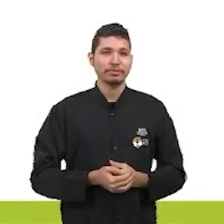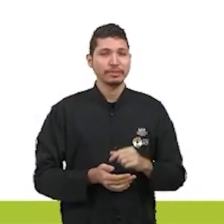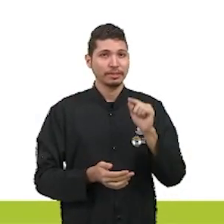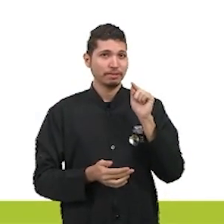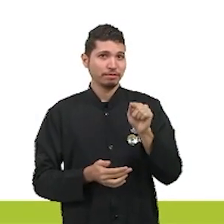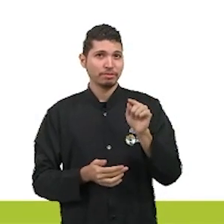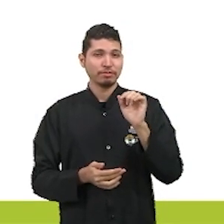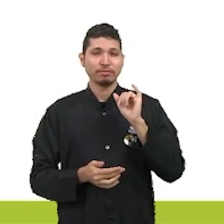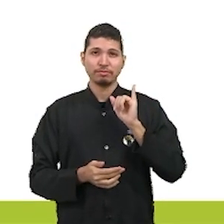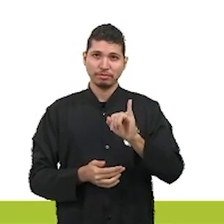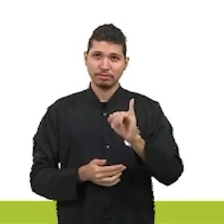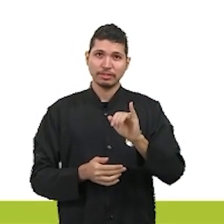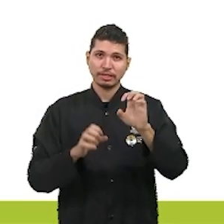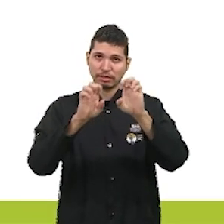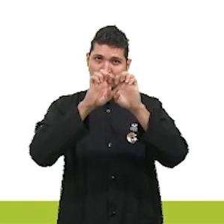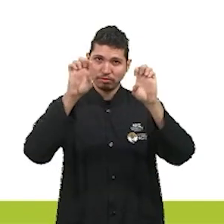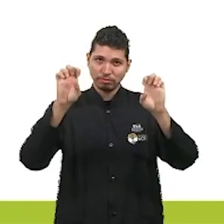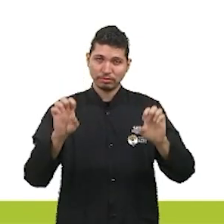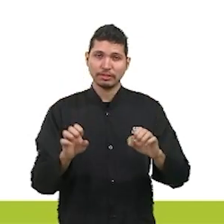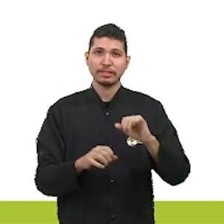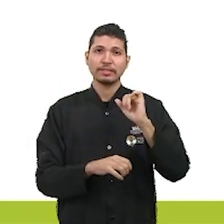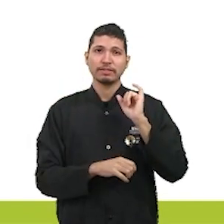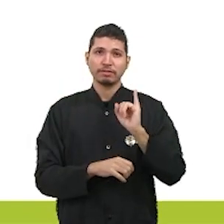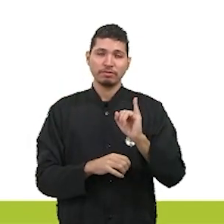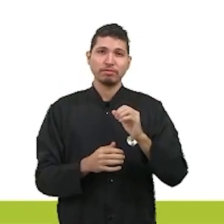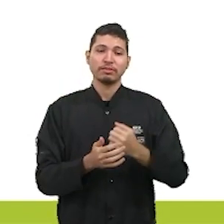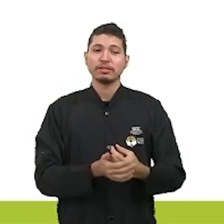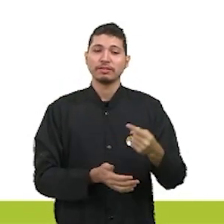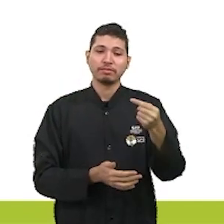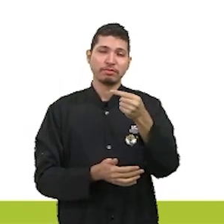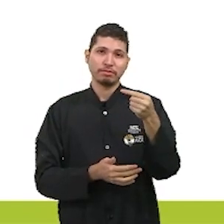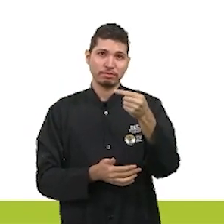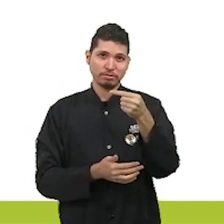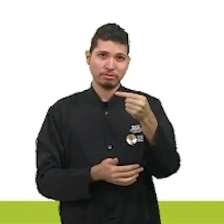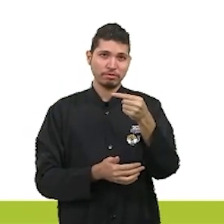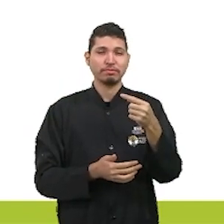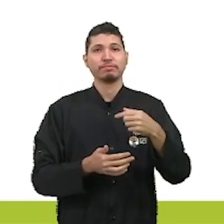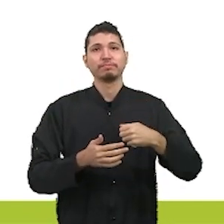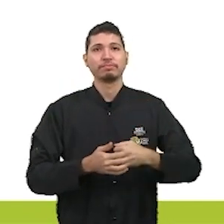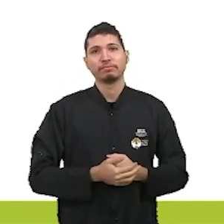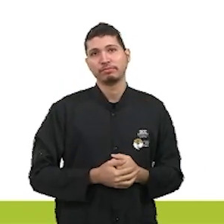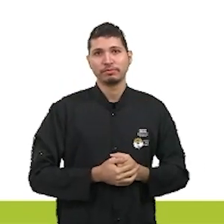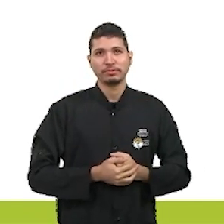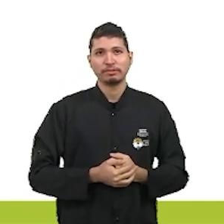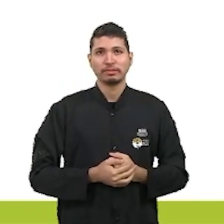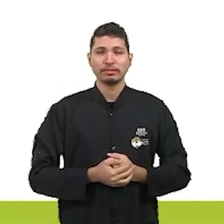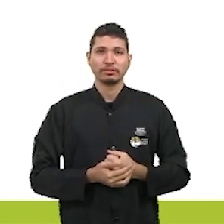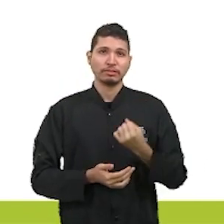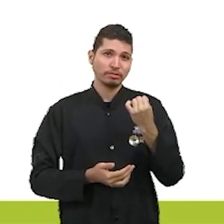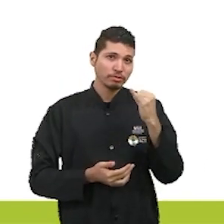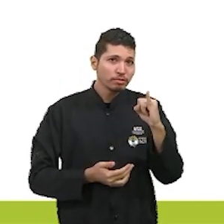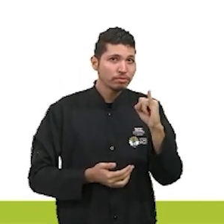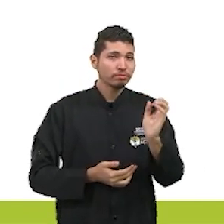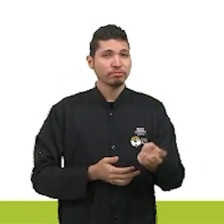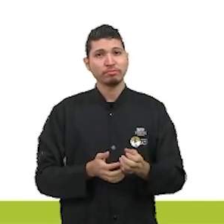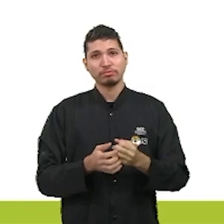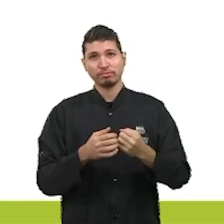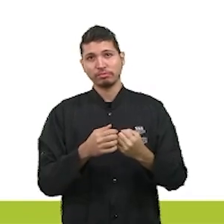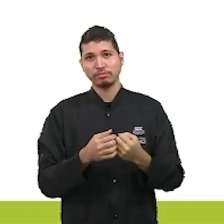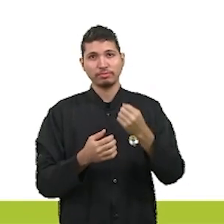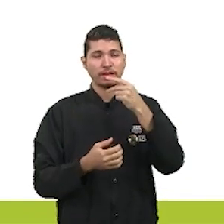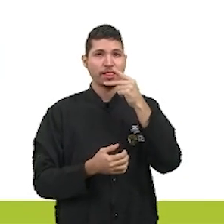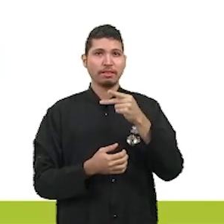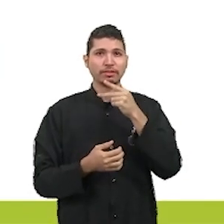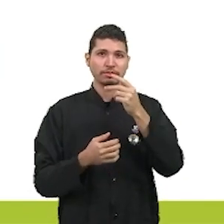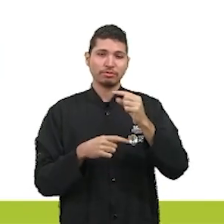I, que já é a minha fórmula inicial. Então, esse negativo, ele só está me informando isso, quando eu estou falando de geradores,